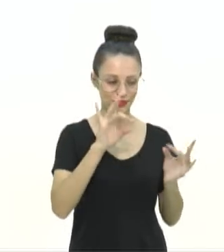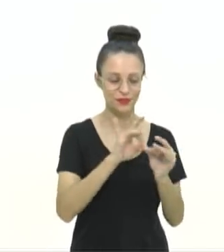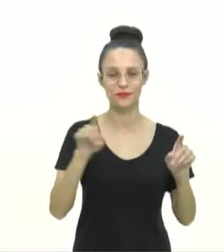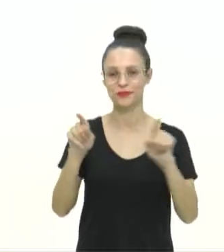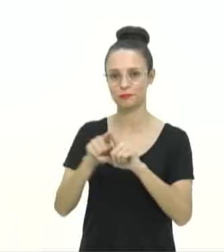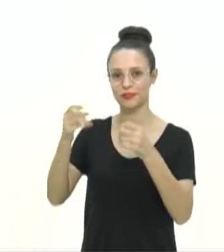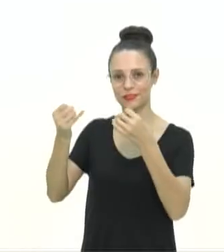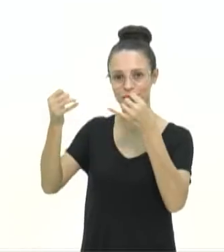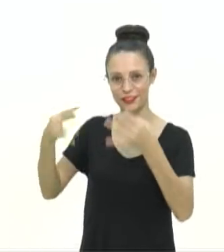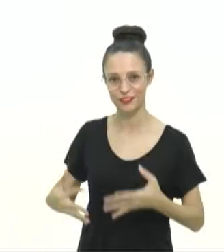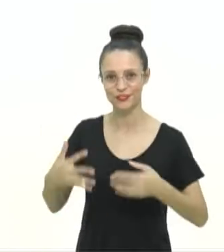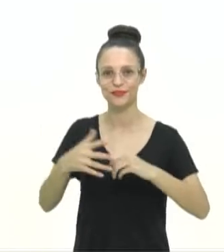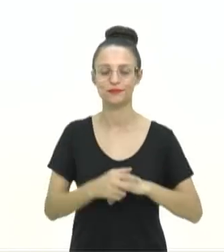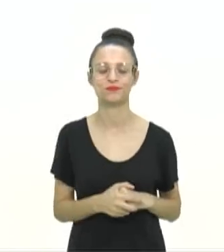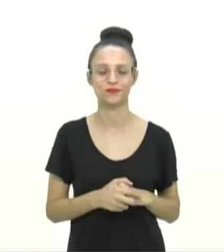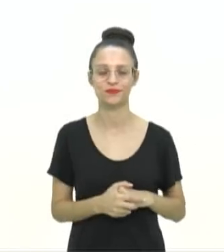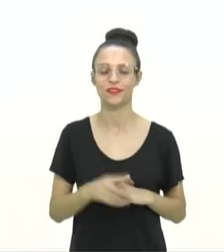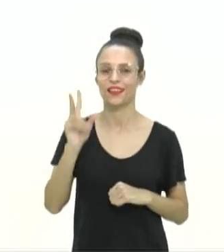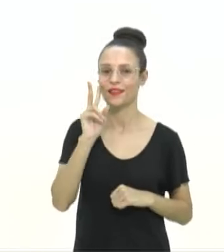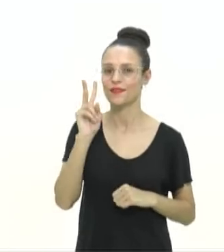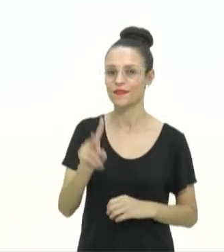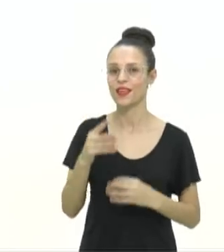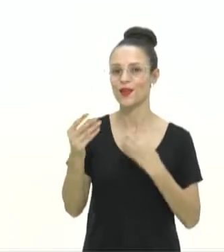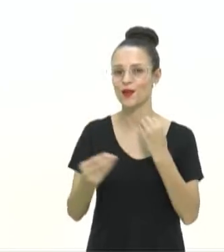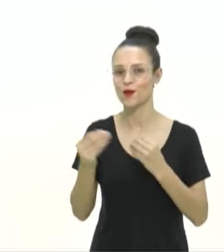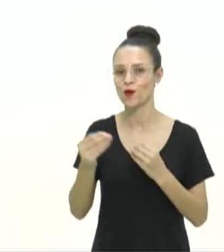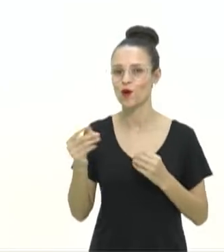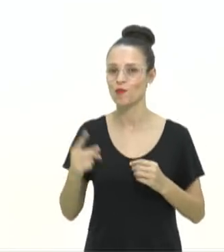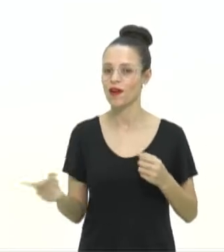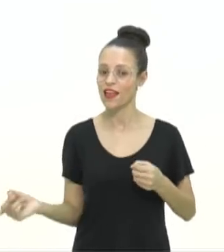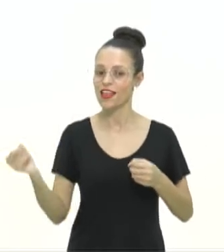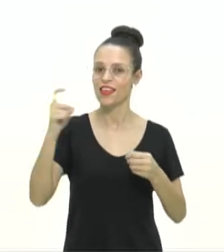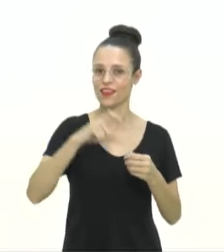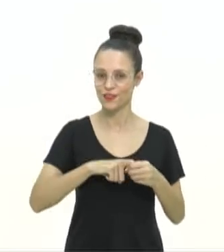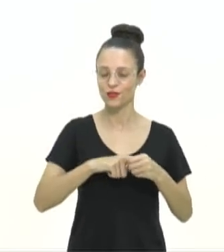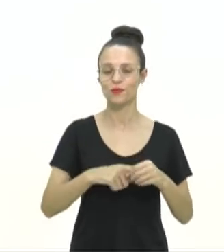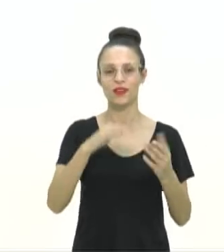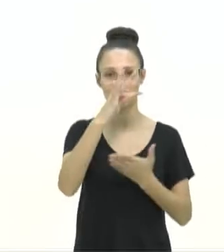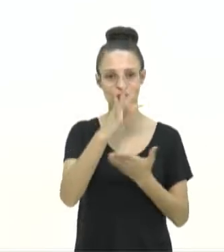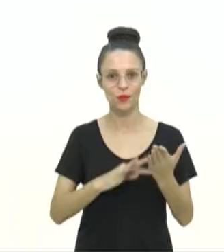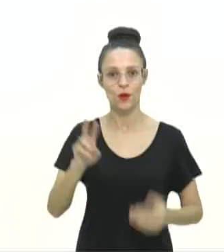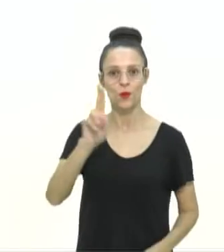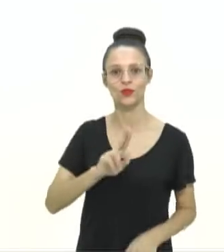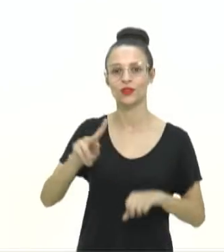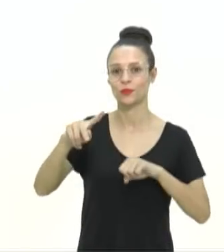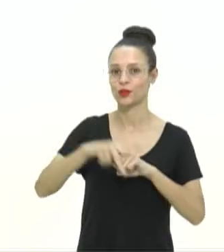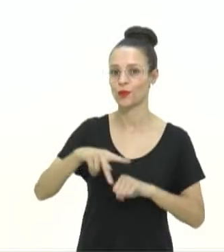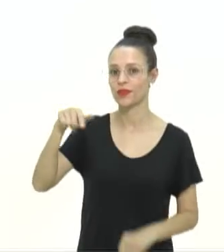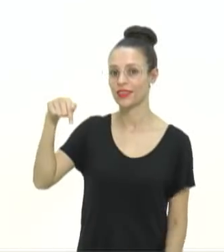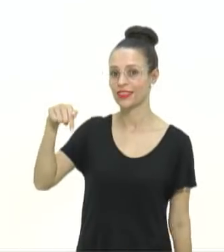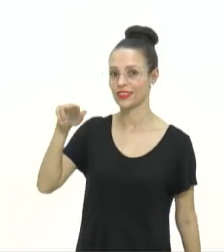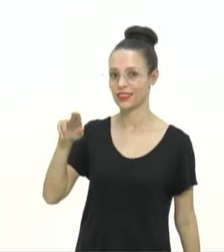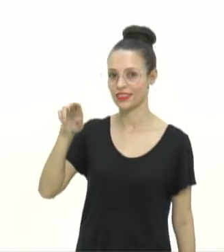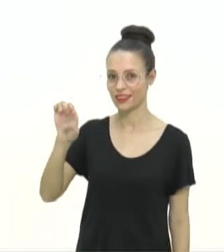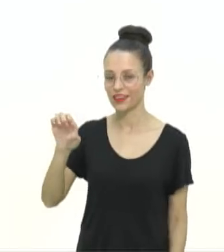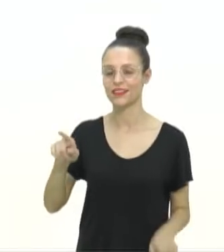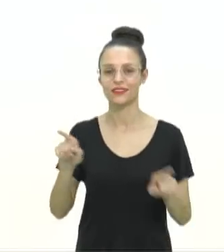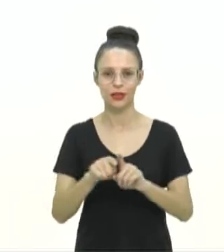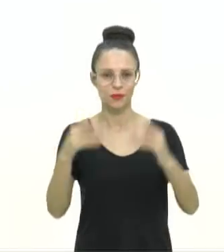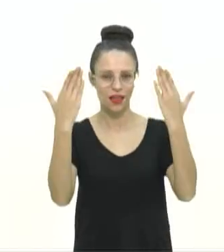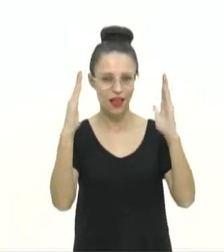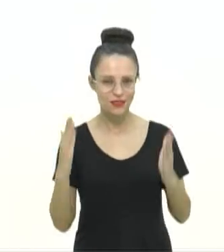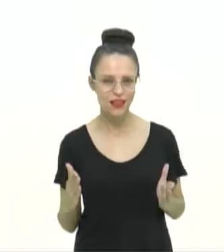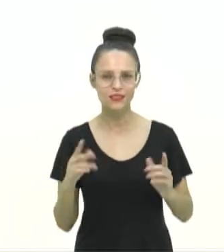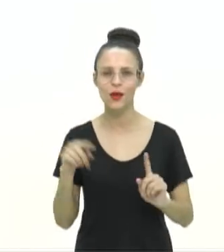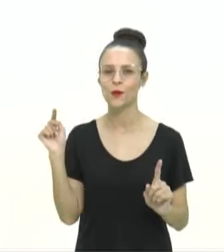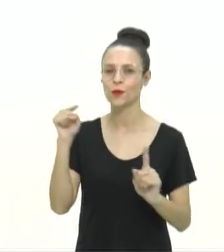explicativas, verificar retomadas textuais usando o pronome relativo que, analisar as intenções do